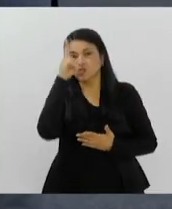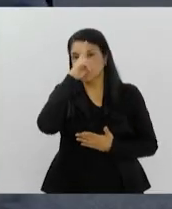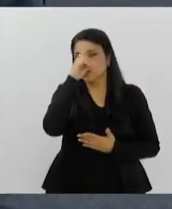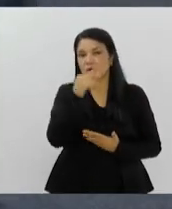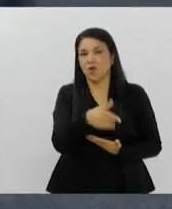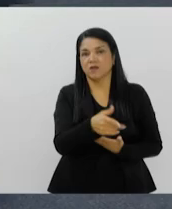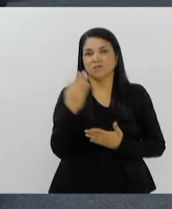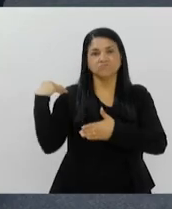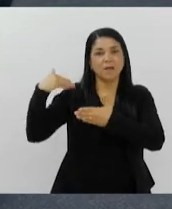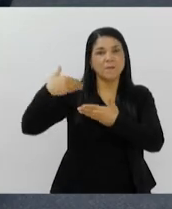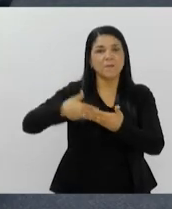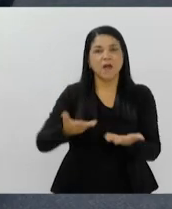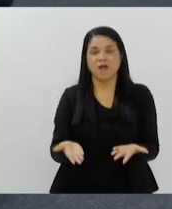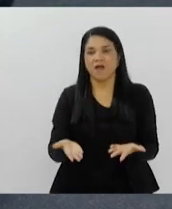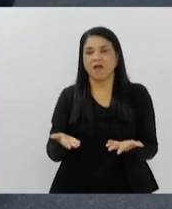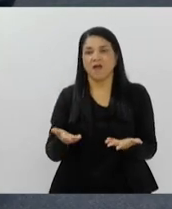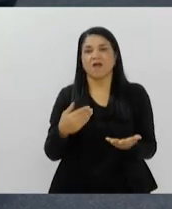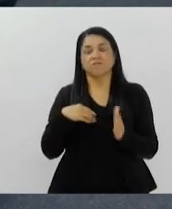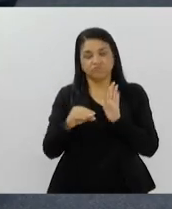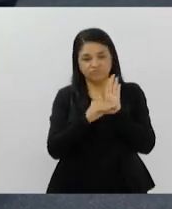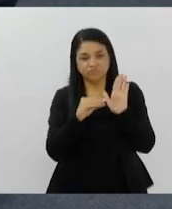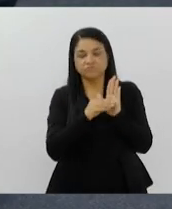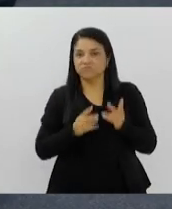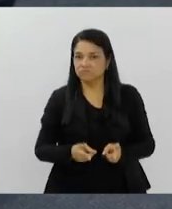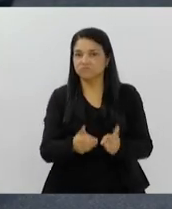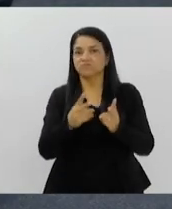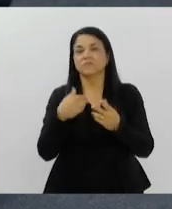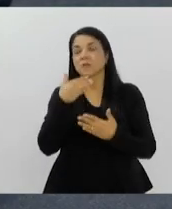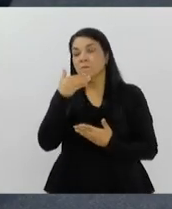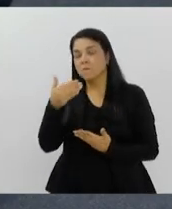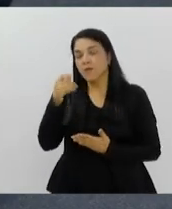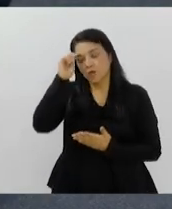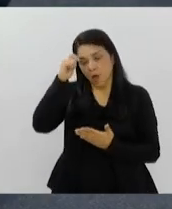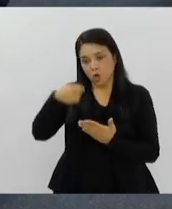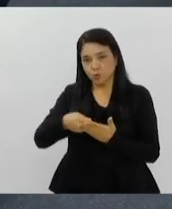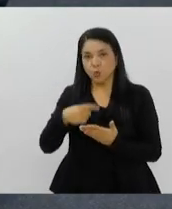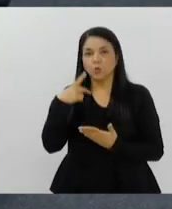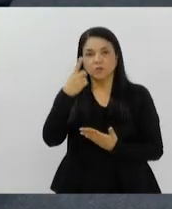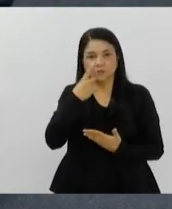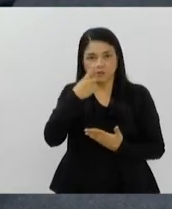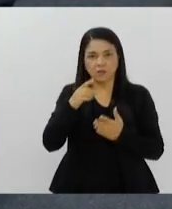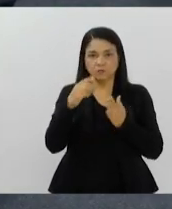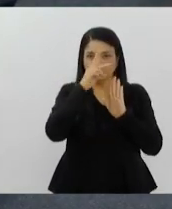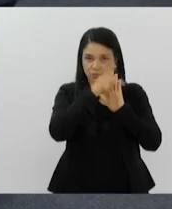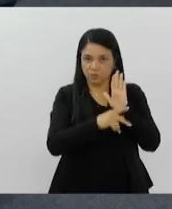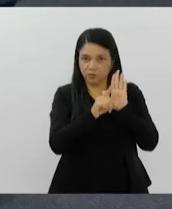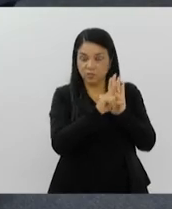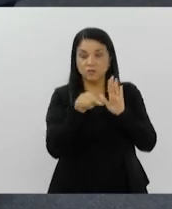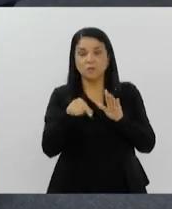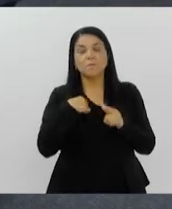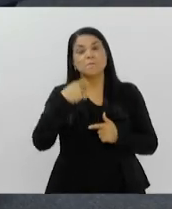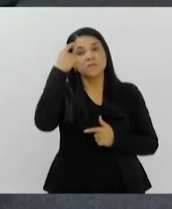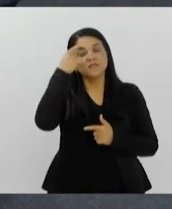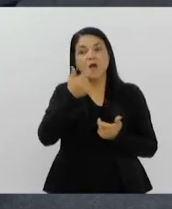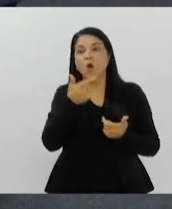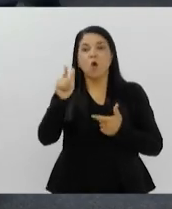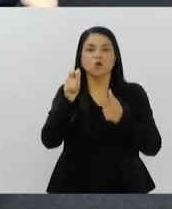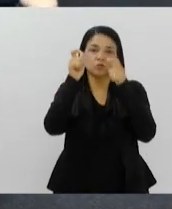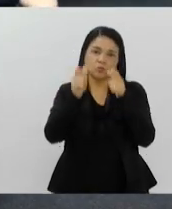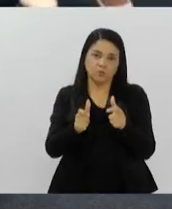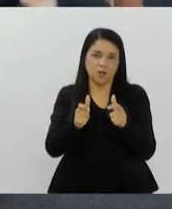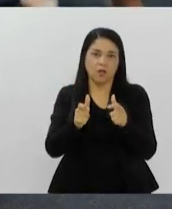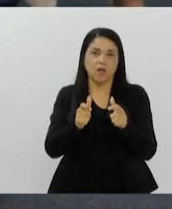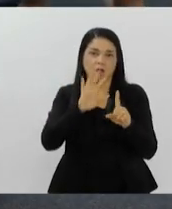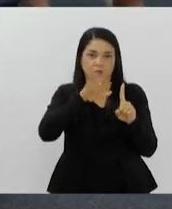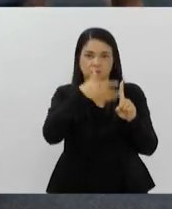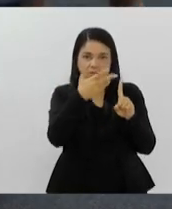manter as emendas e fazer esse apelo ao autor para repensar quem ele vai homenagear. Não adianta fazer uma homenagem